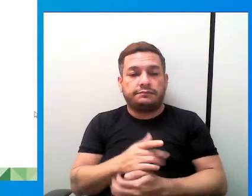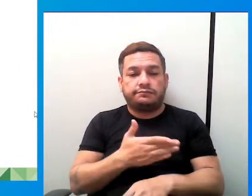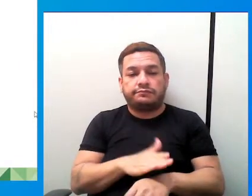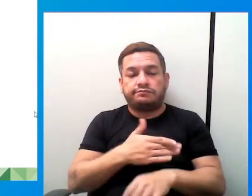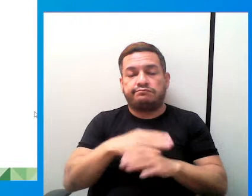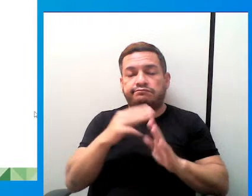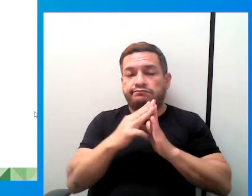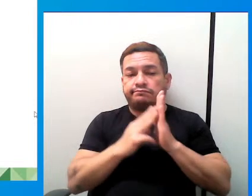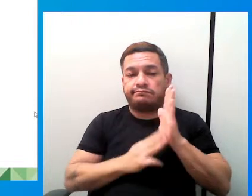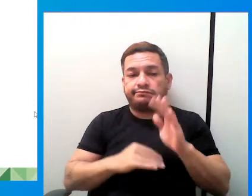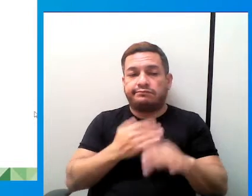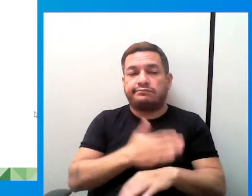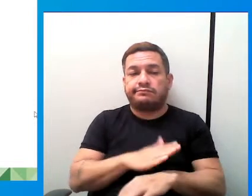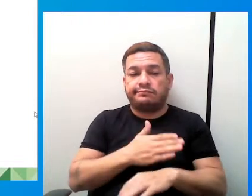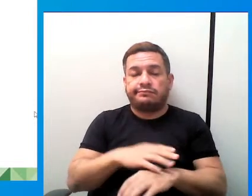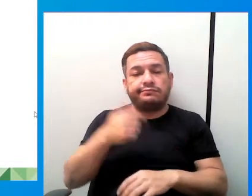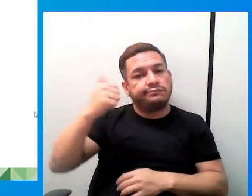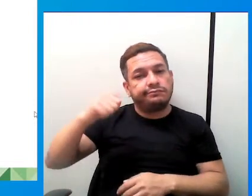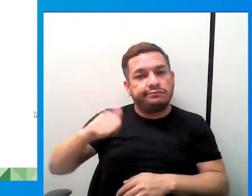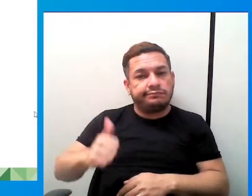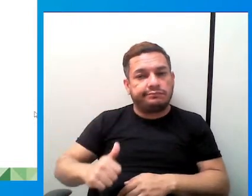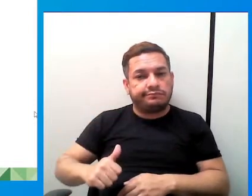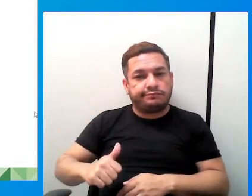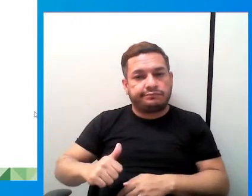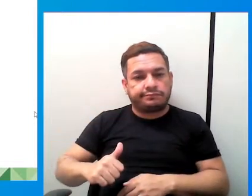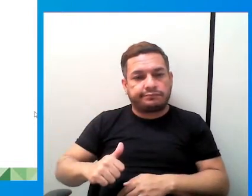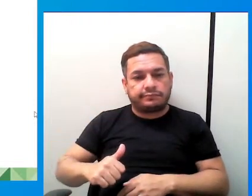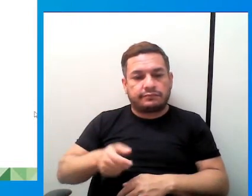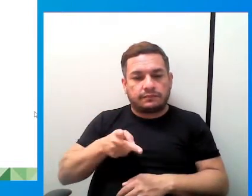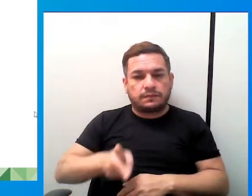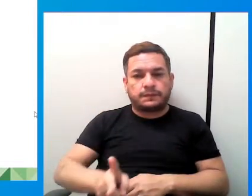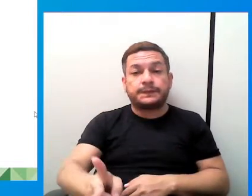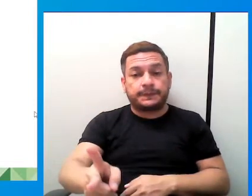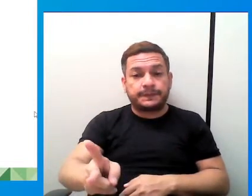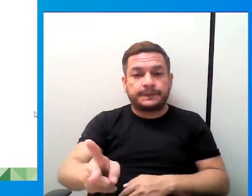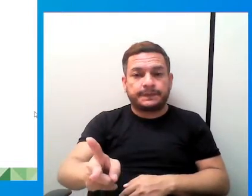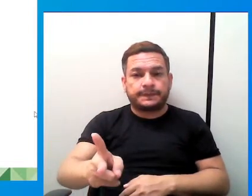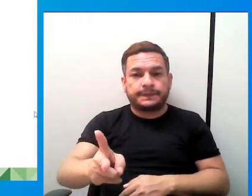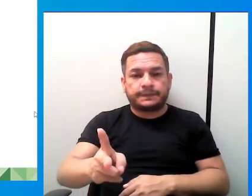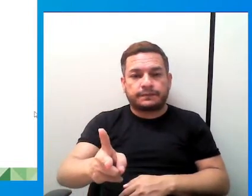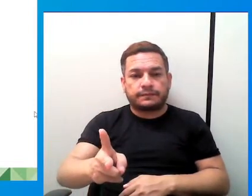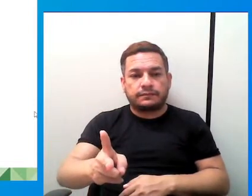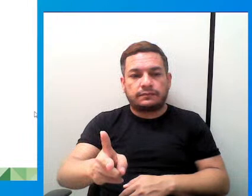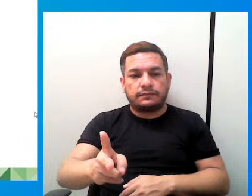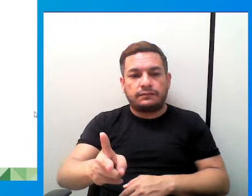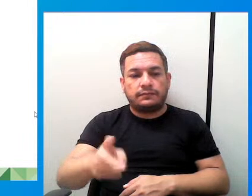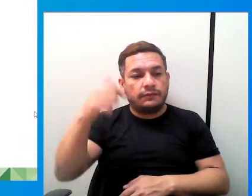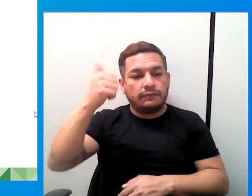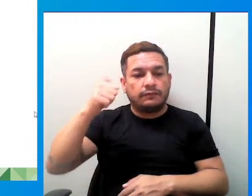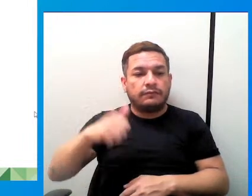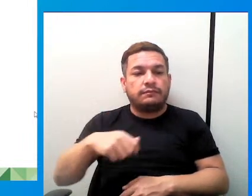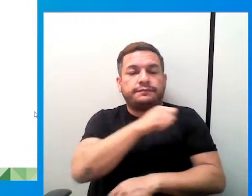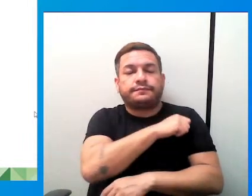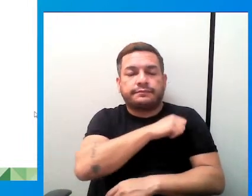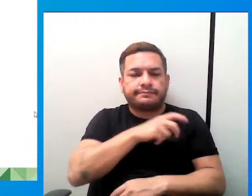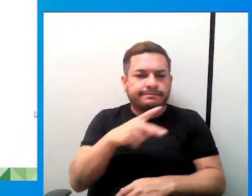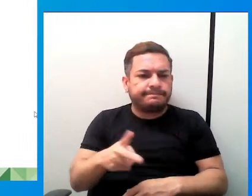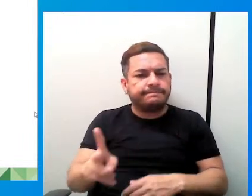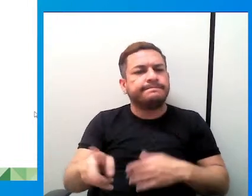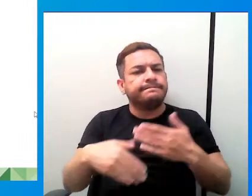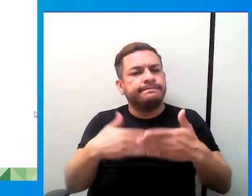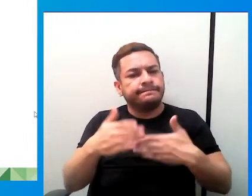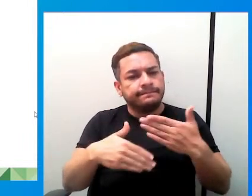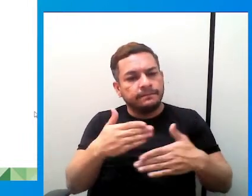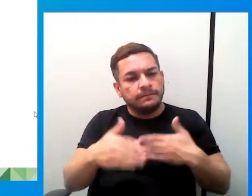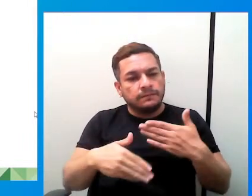prática metodológica, uma prática avaliativa continuada. Então, ele avalia o aluno de maneira continuada. Ora, ele